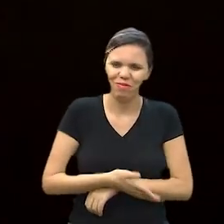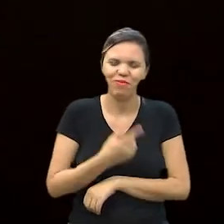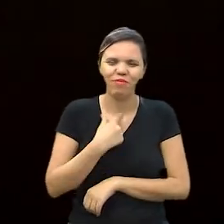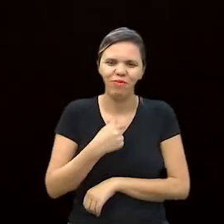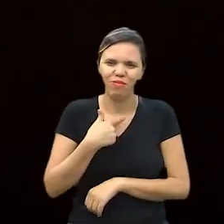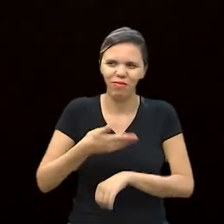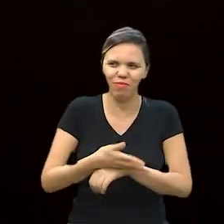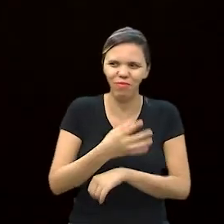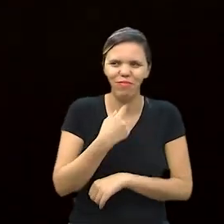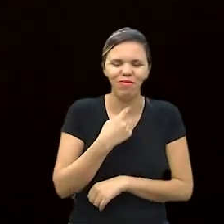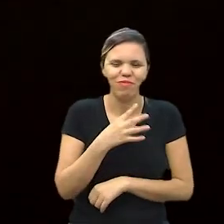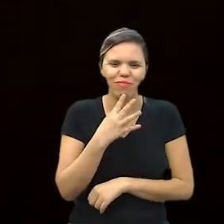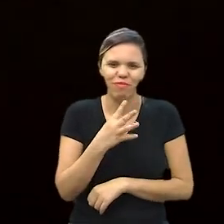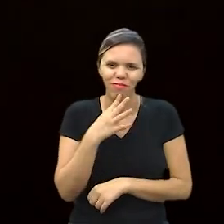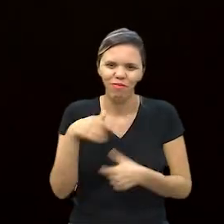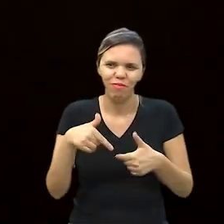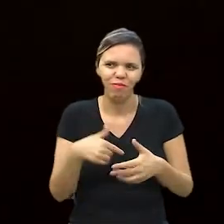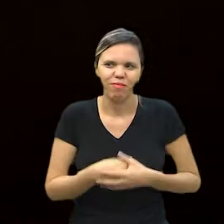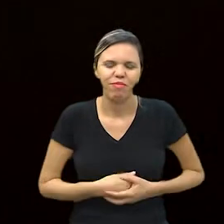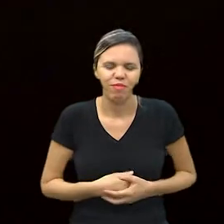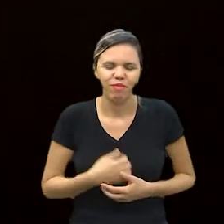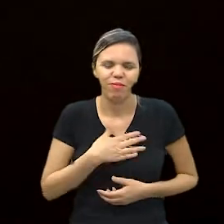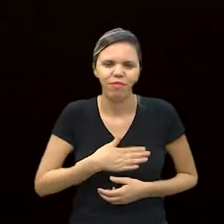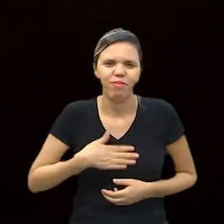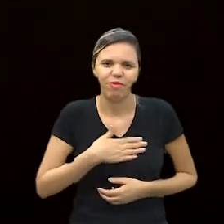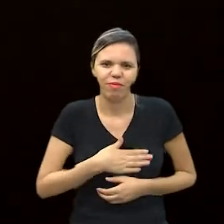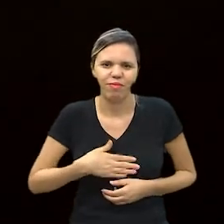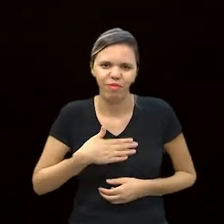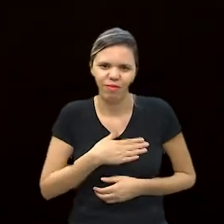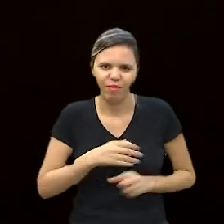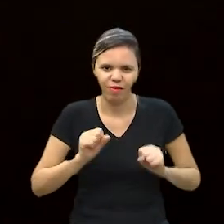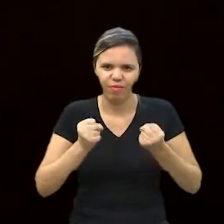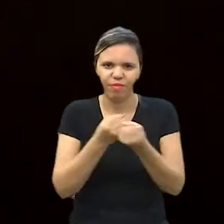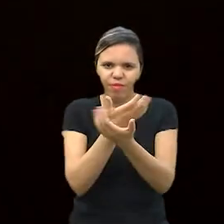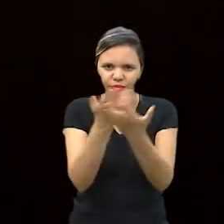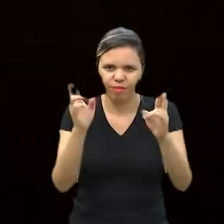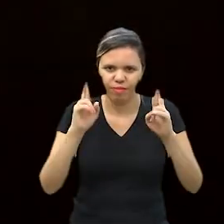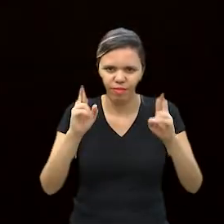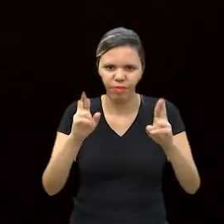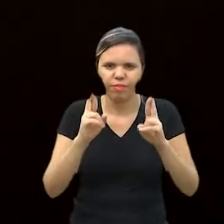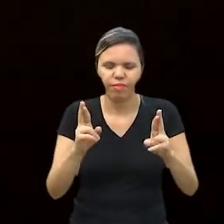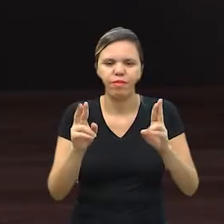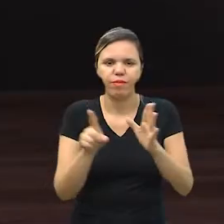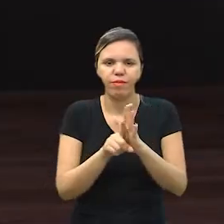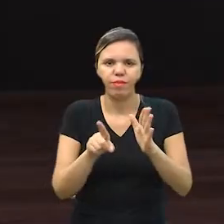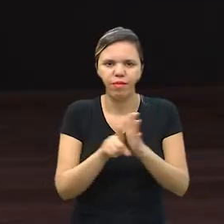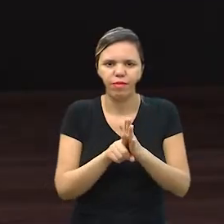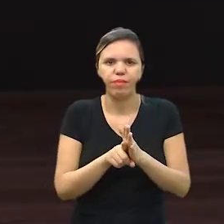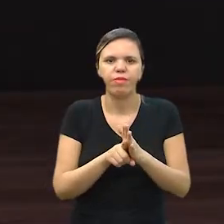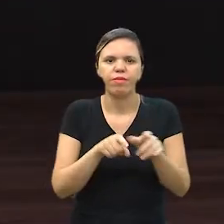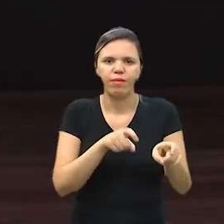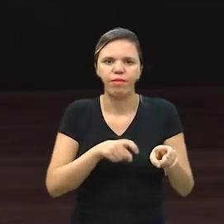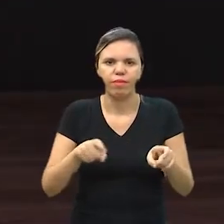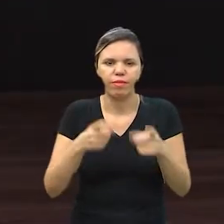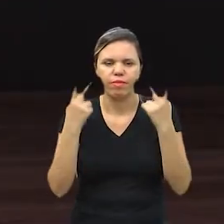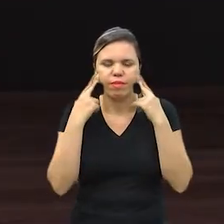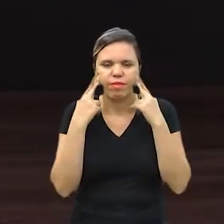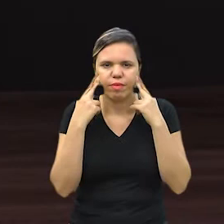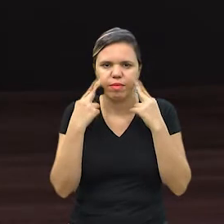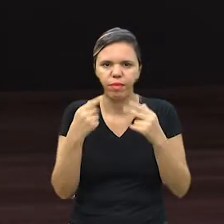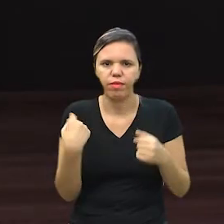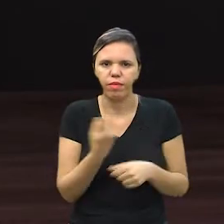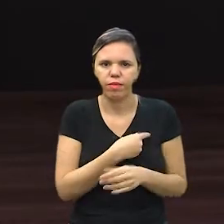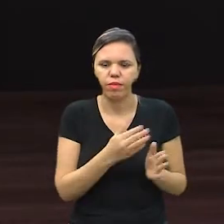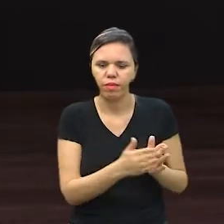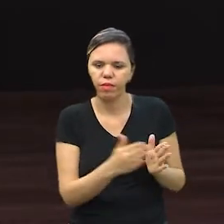vontade de conhecer aqui o nosso trabalho. E foi um prazer e força para todos os nossos produtores orgânicos. E assim a gente vai